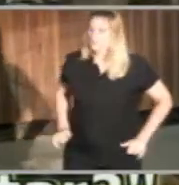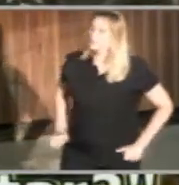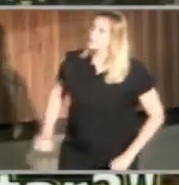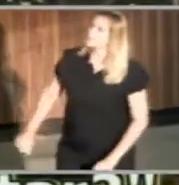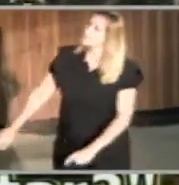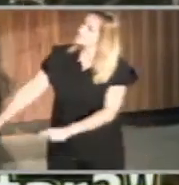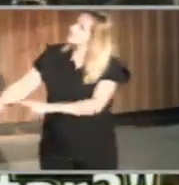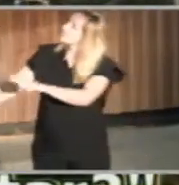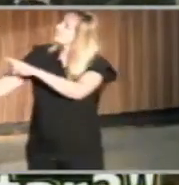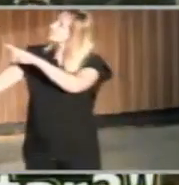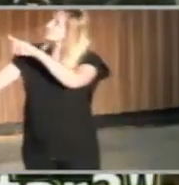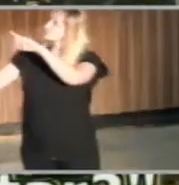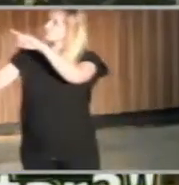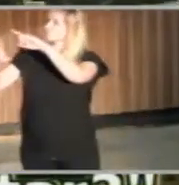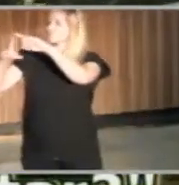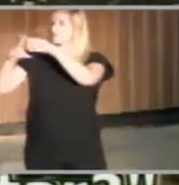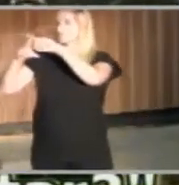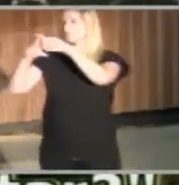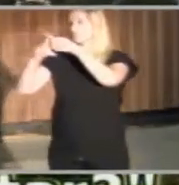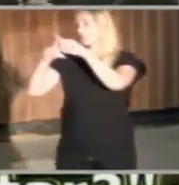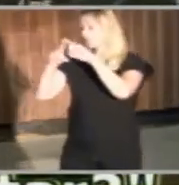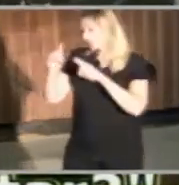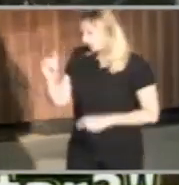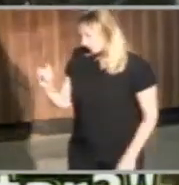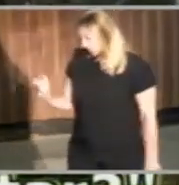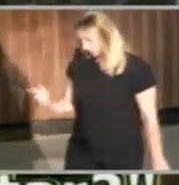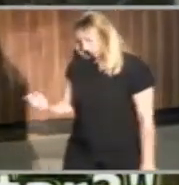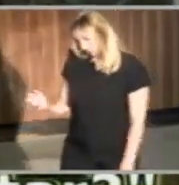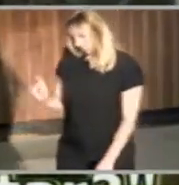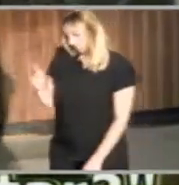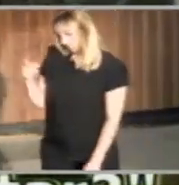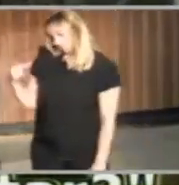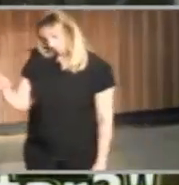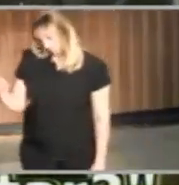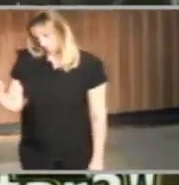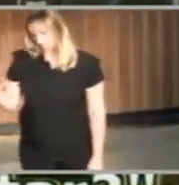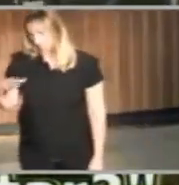sofri na cruz pra te